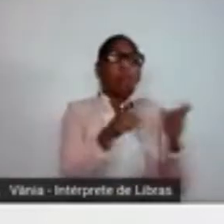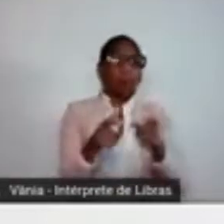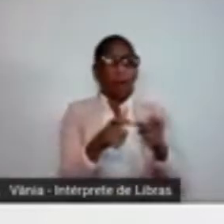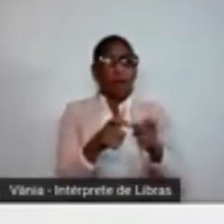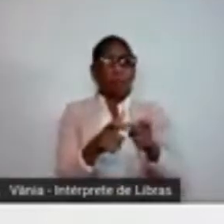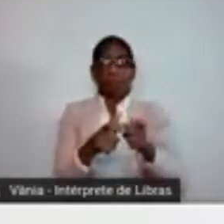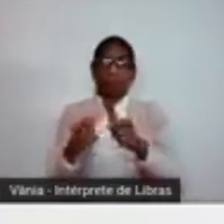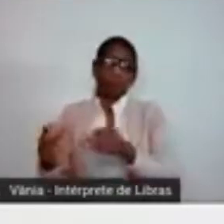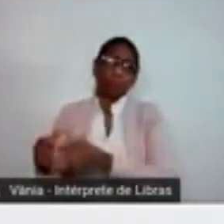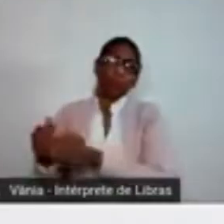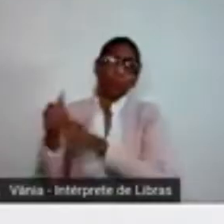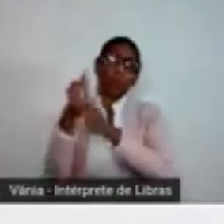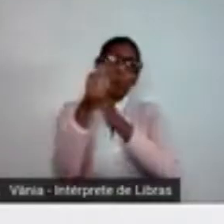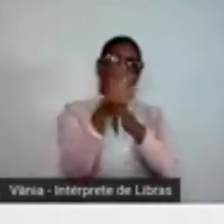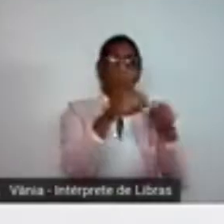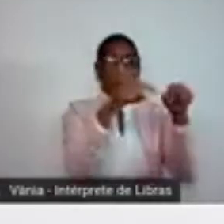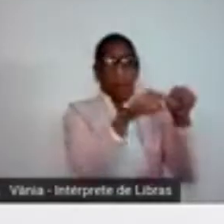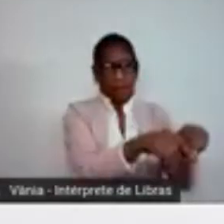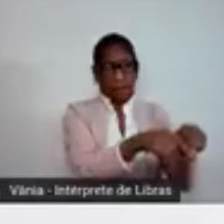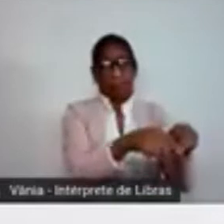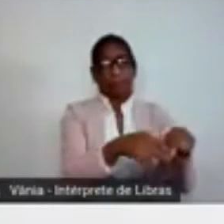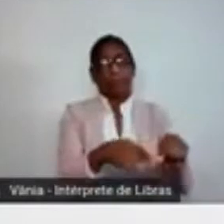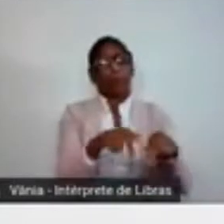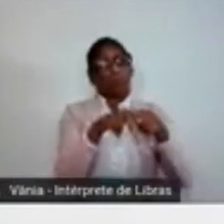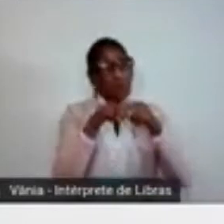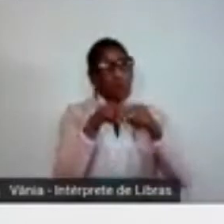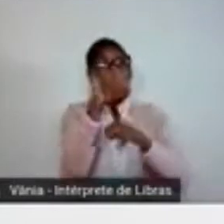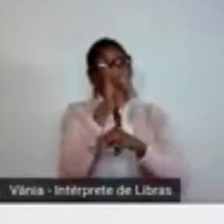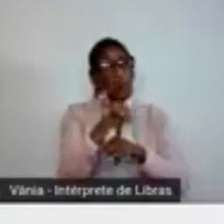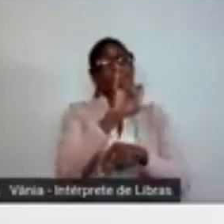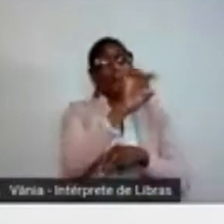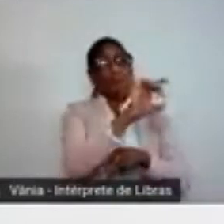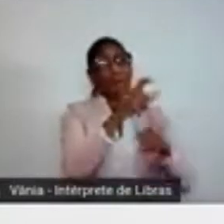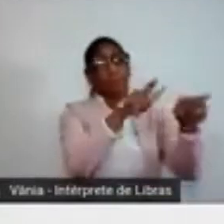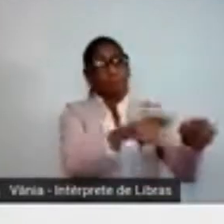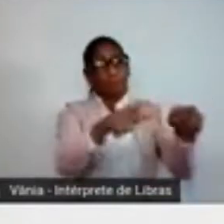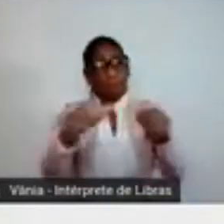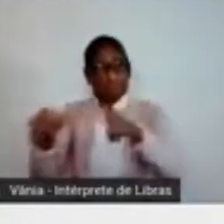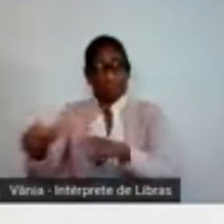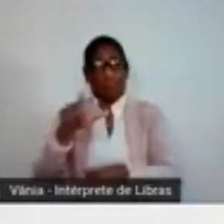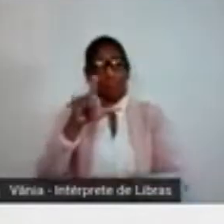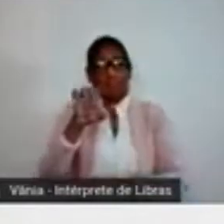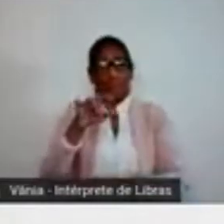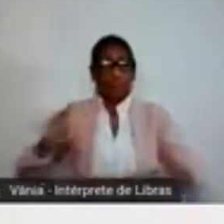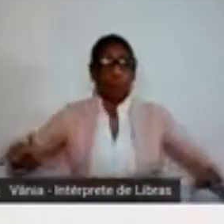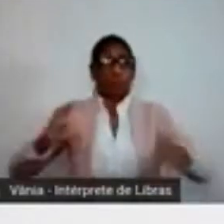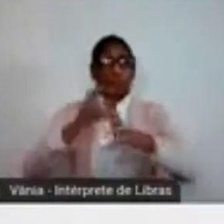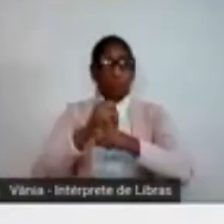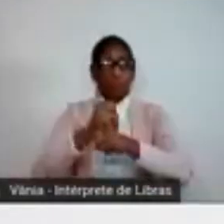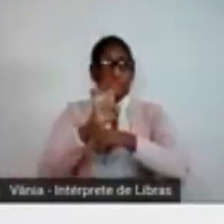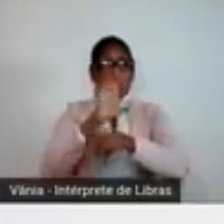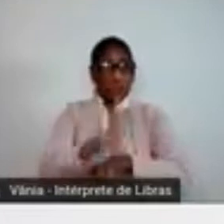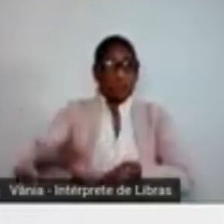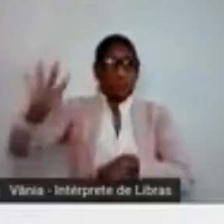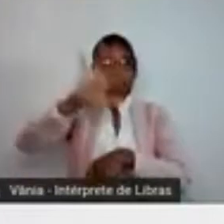pacientes daquela região. Por isso que a gente analisa nesse conjunto de indicadores os leitos totais do estado, que aí vocês vão